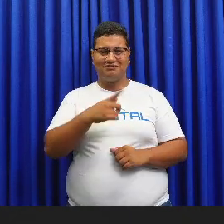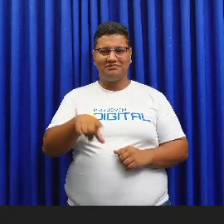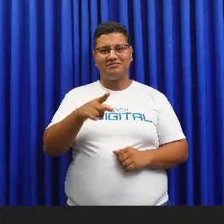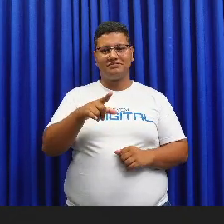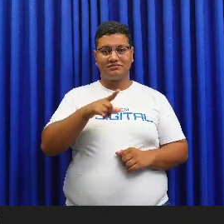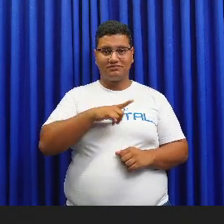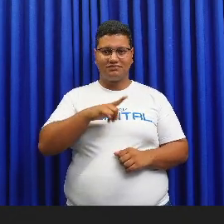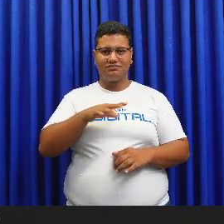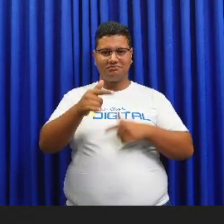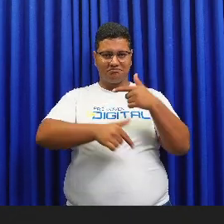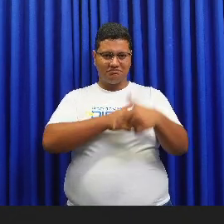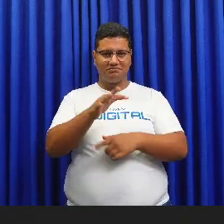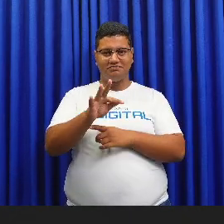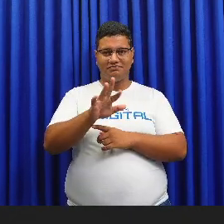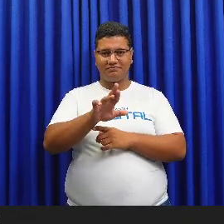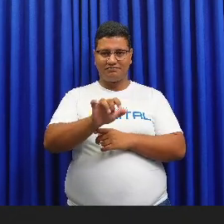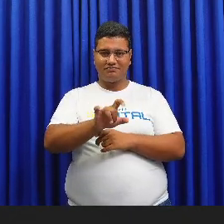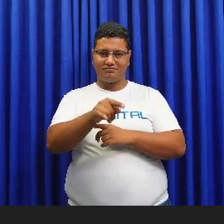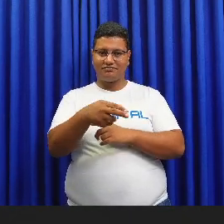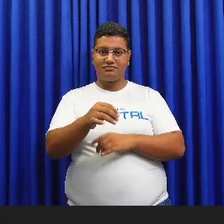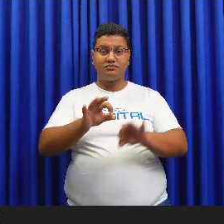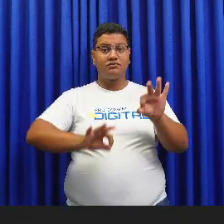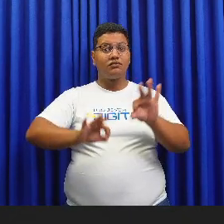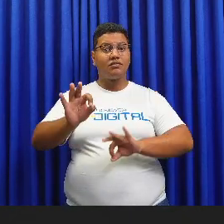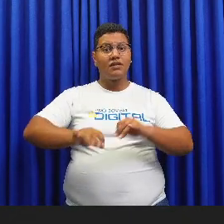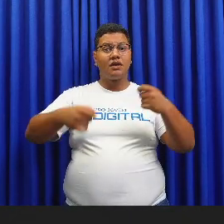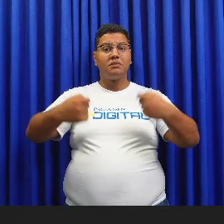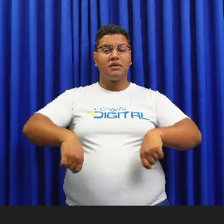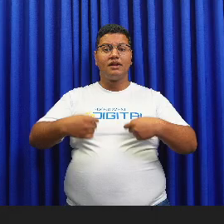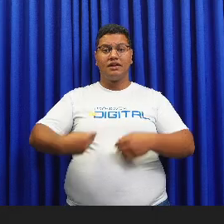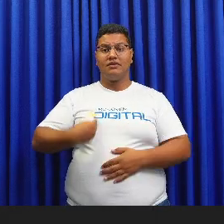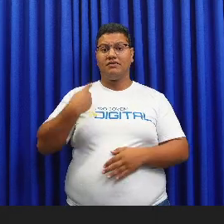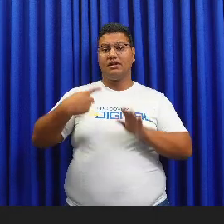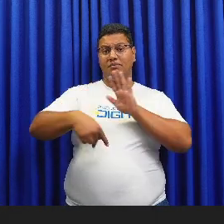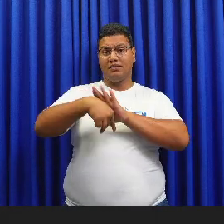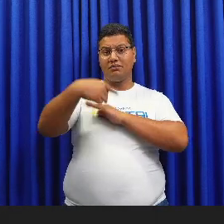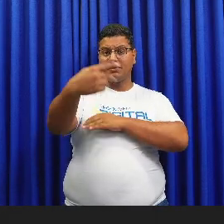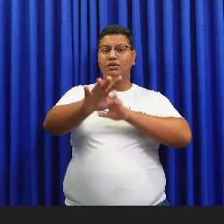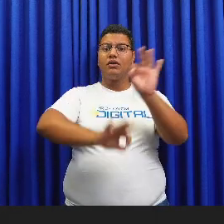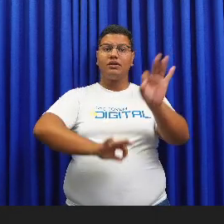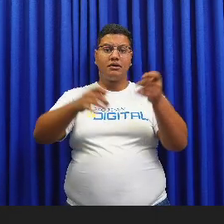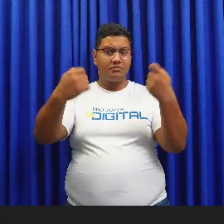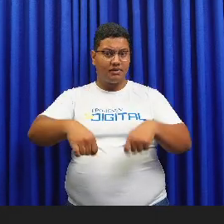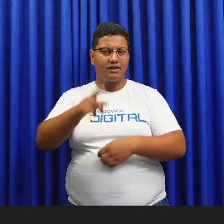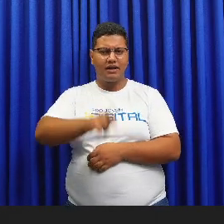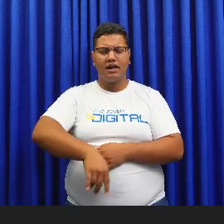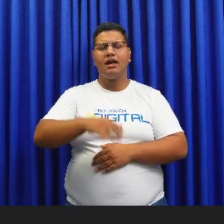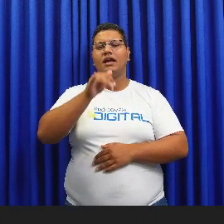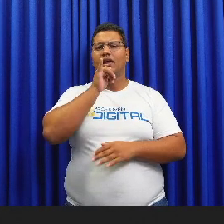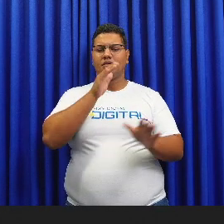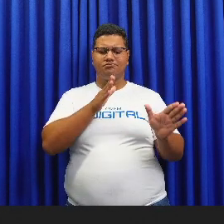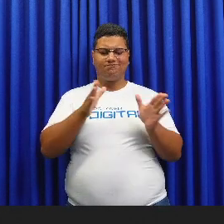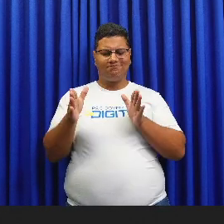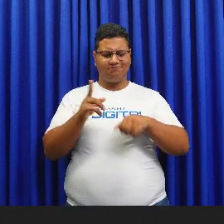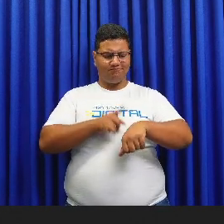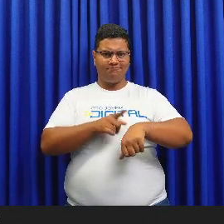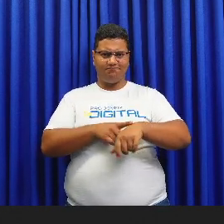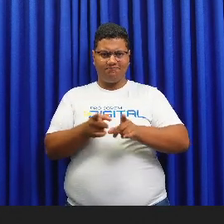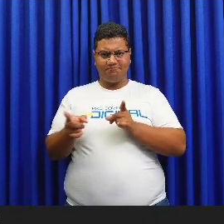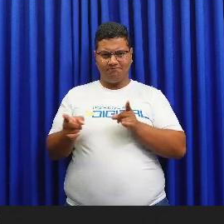que é freelancer, você precisa organizar a sua vida, ok? Com questão de prazos, questão